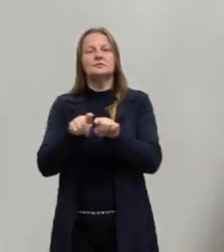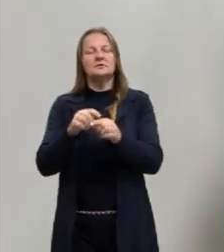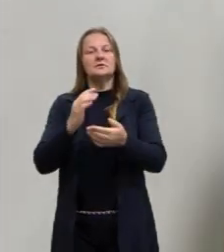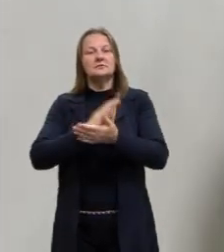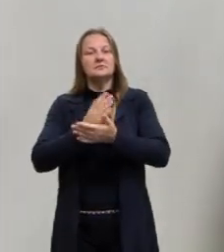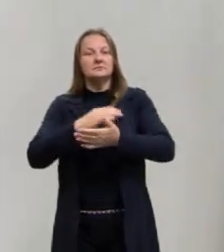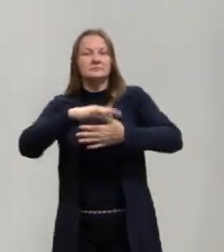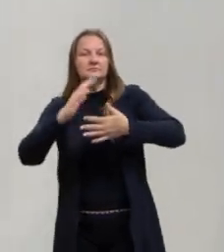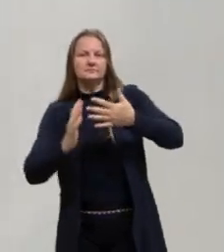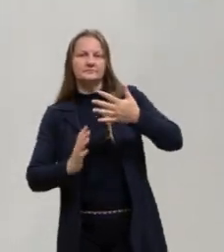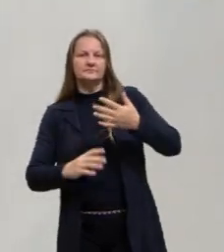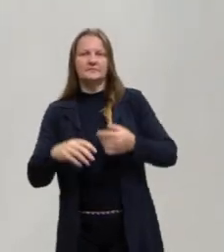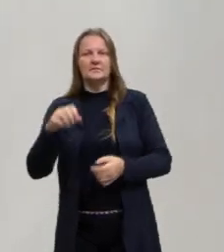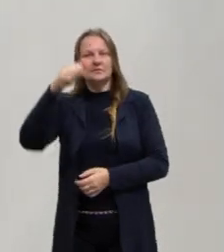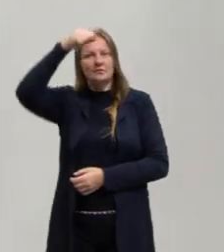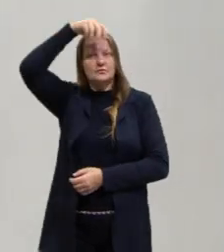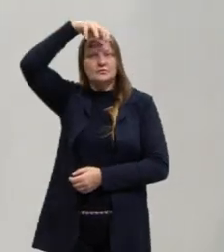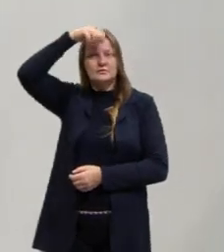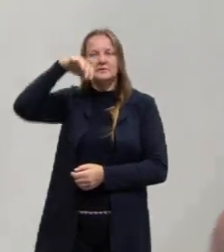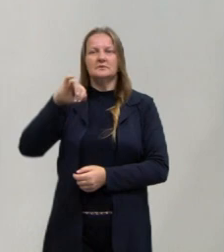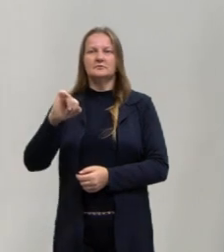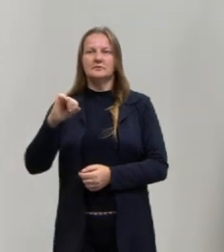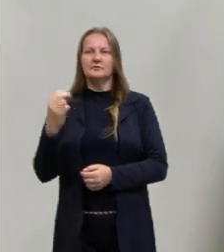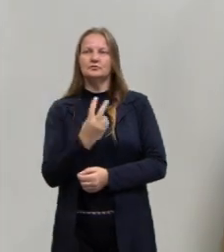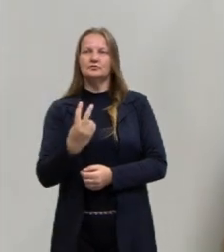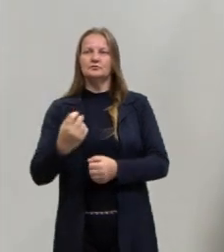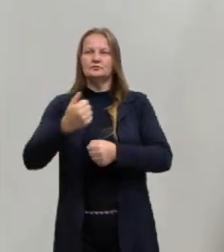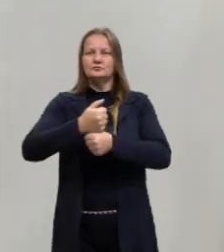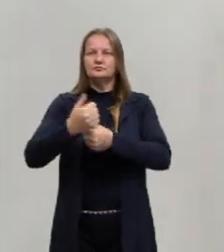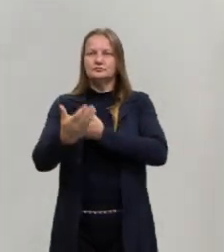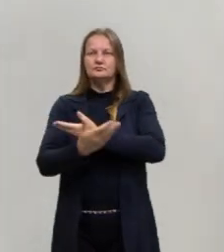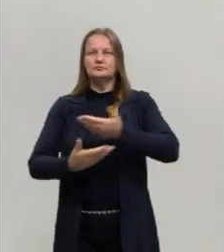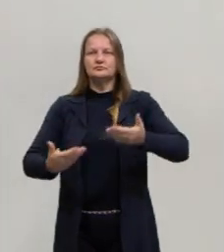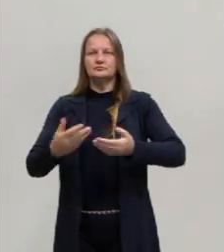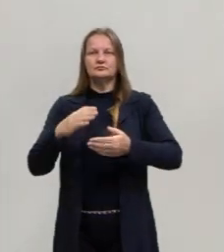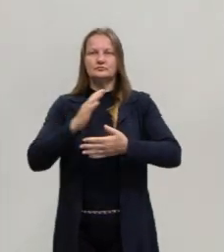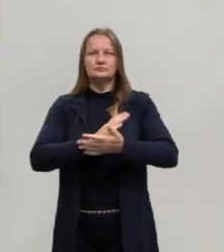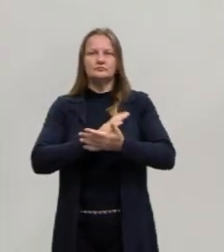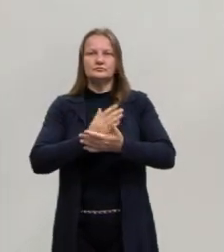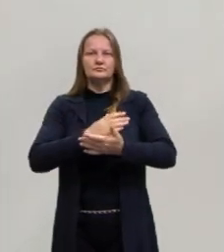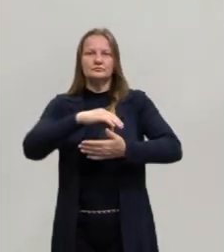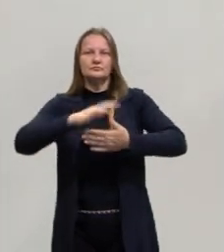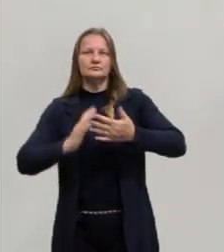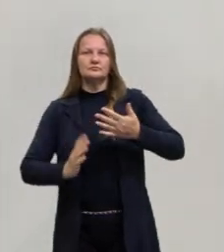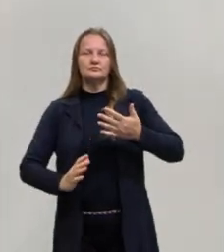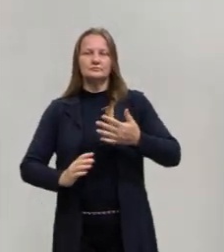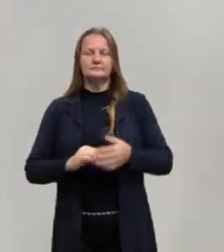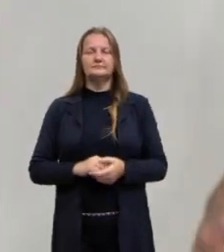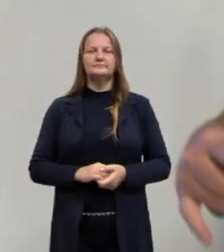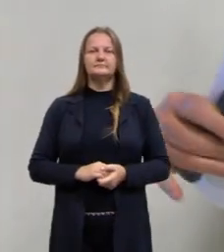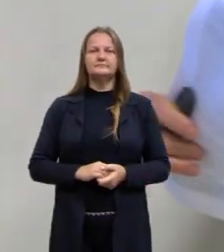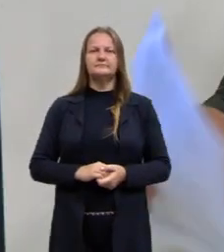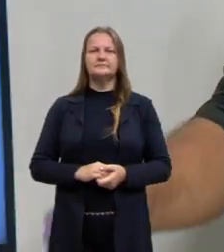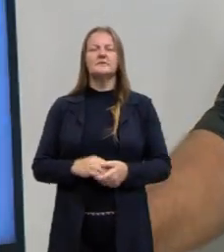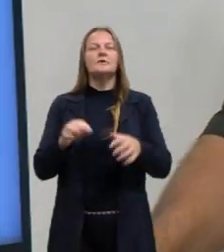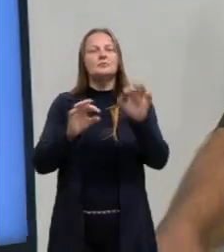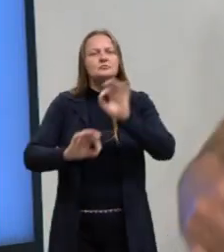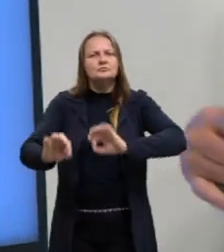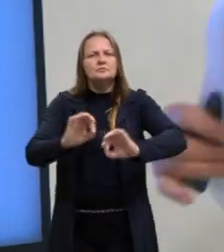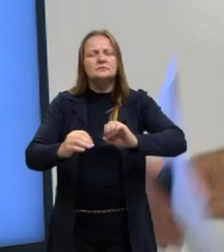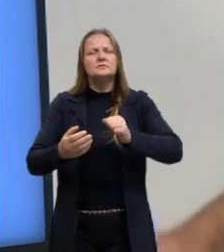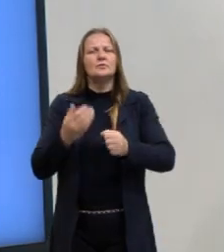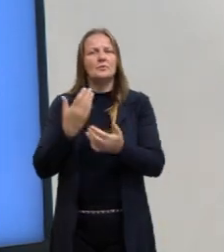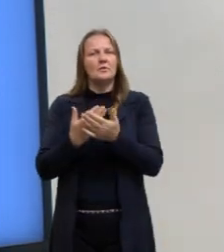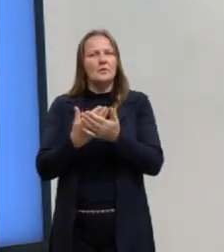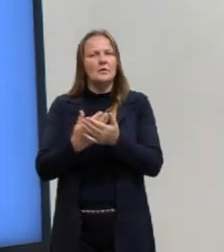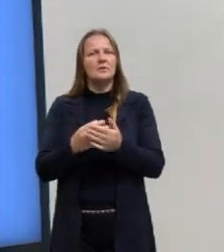das Libras a Suzane Alice Mac sempre nos acompanham nas aulas e também na preparação dessa aula